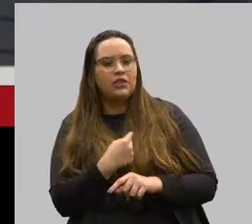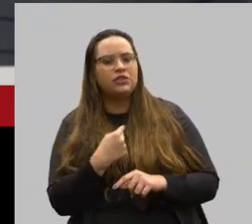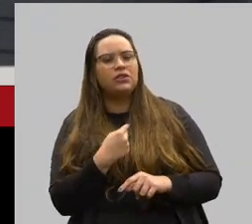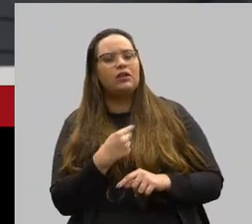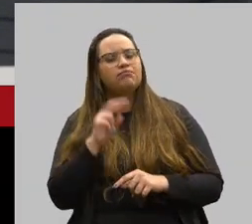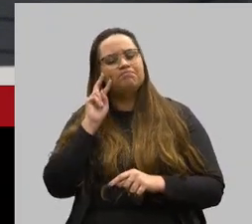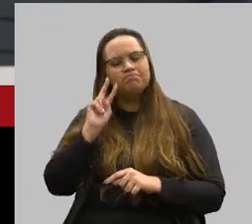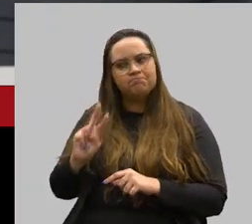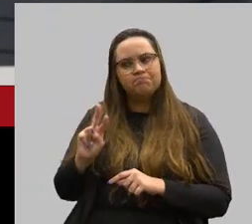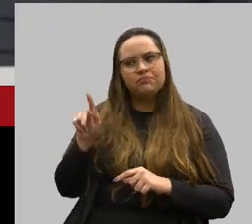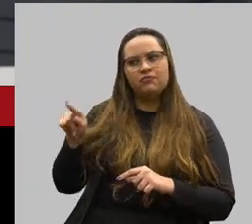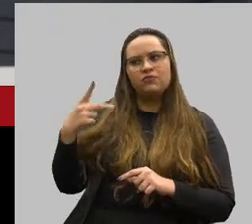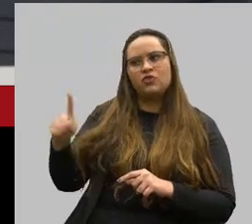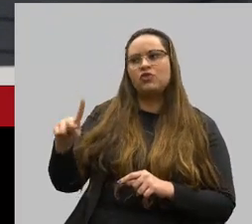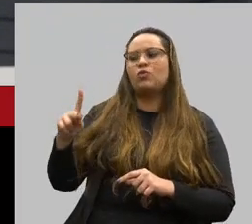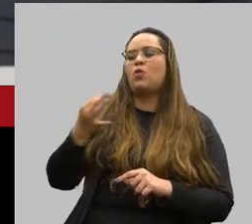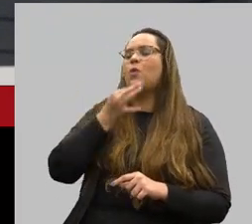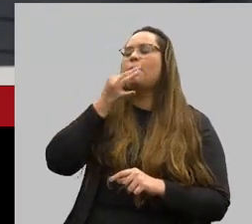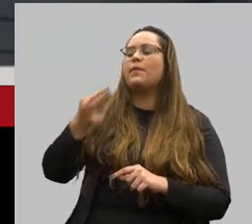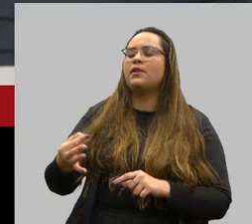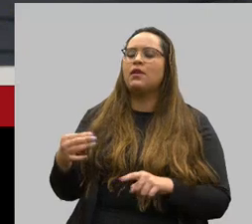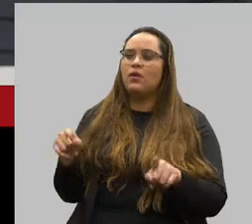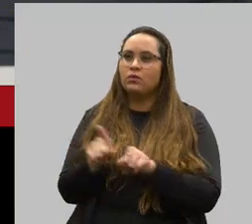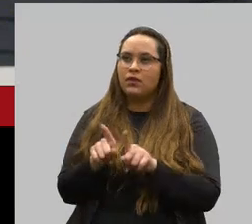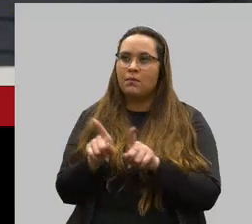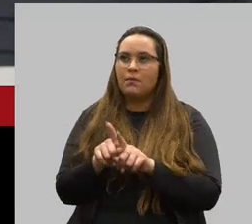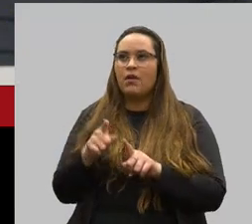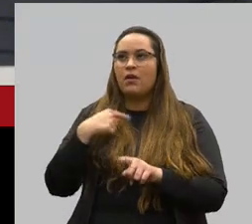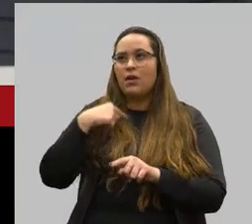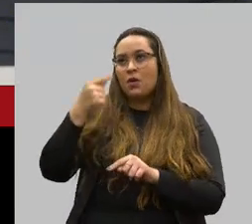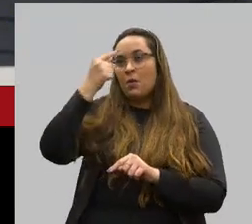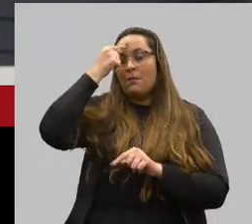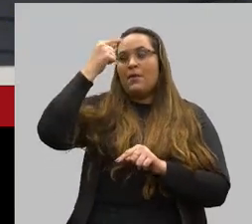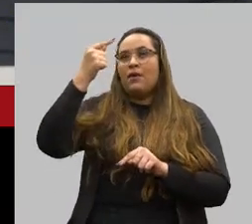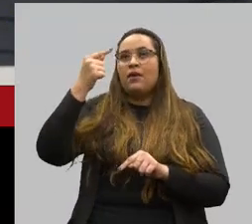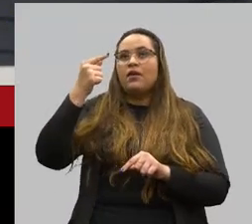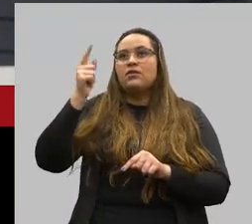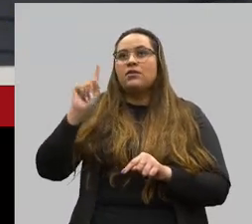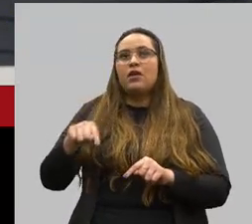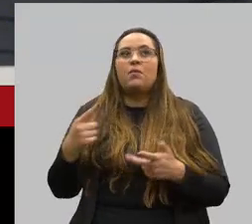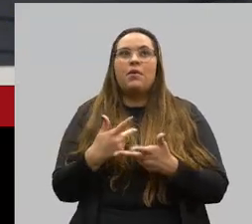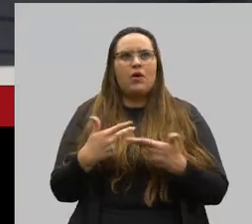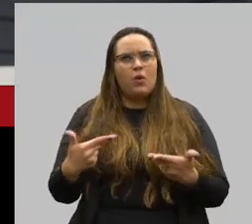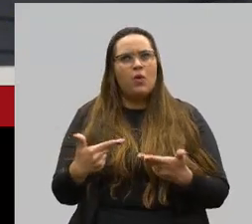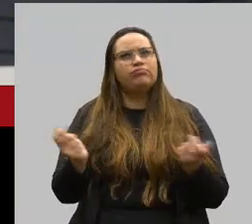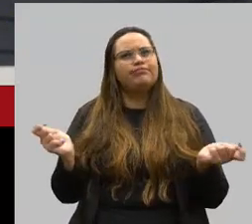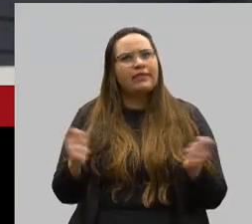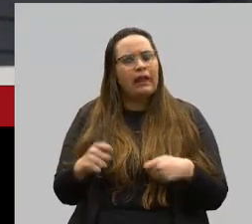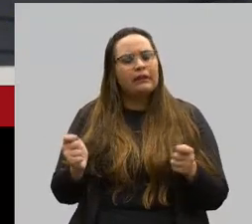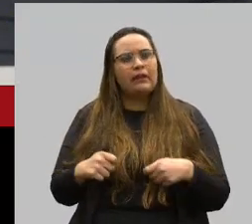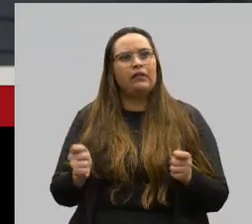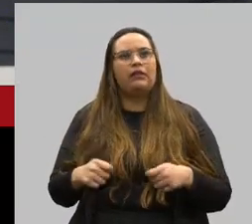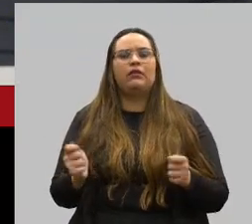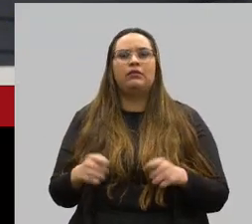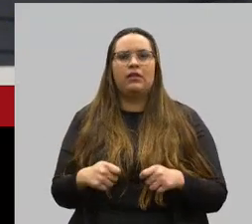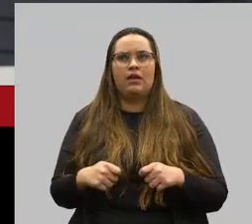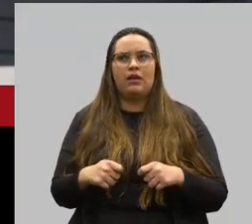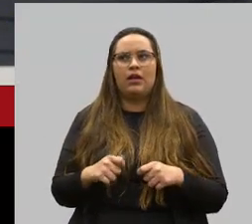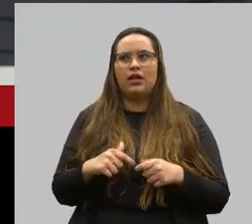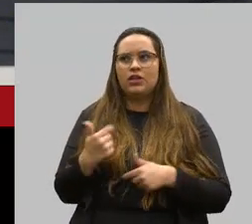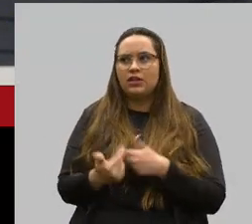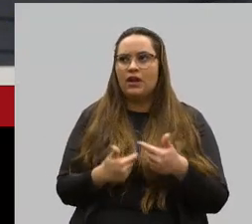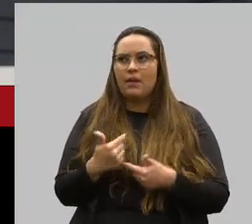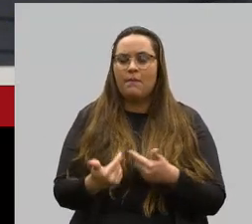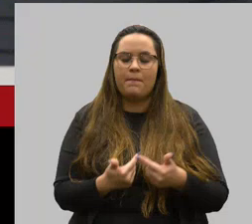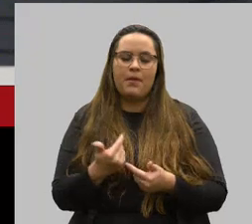o seu pleito nesse sentido né penso que algo que é é é possível né porque quando a gente tem trabalha com